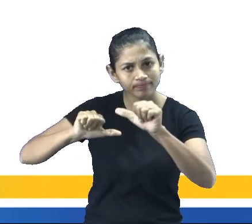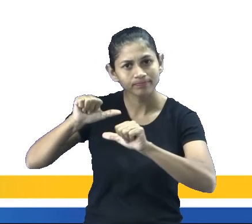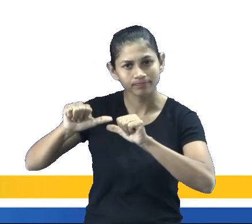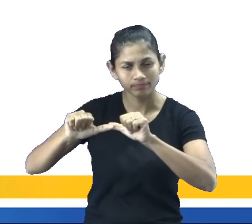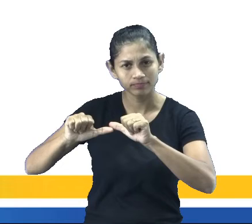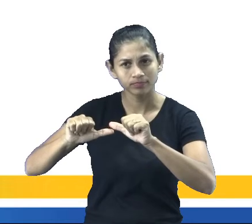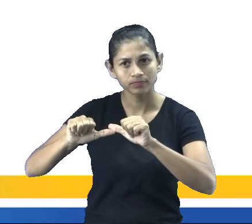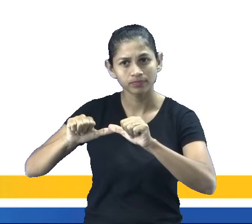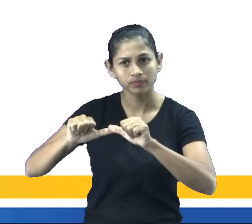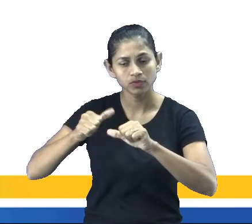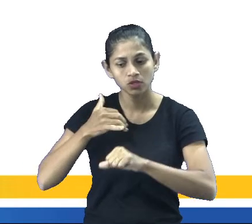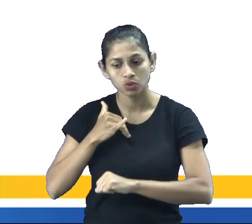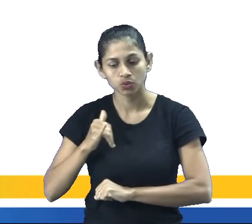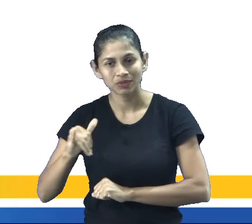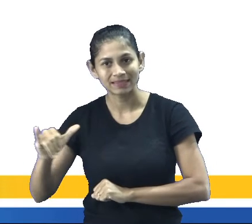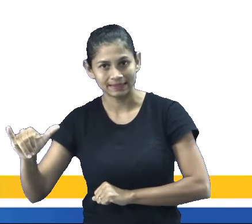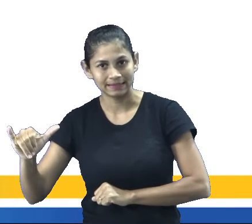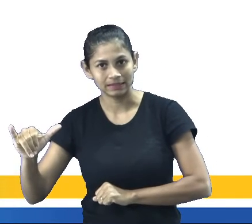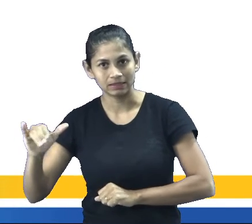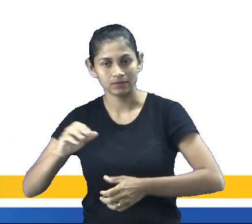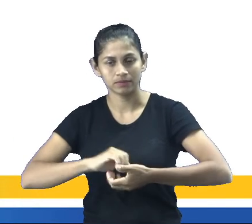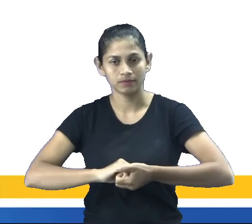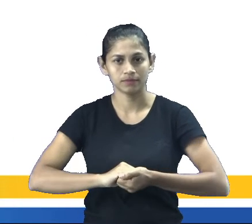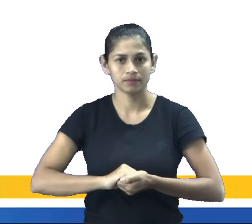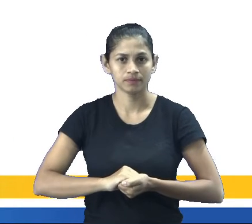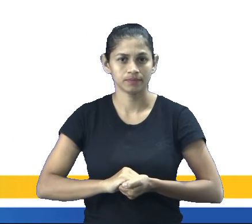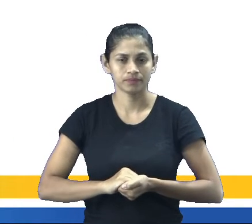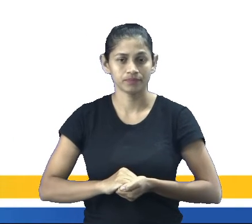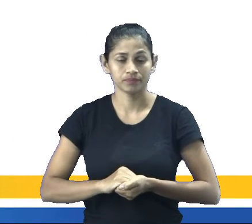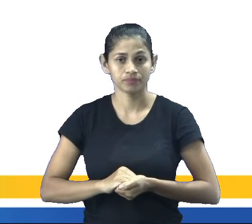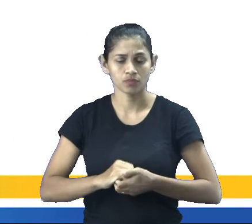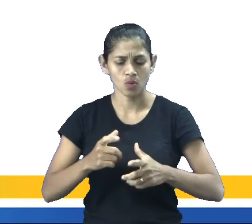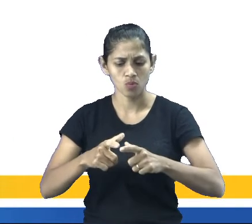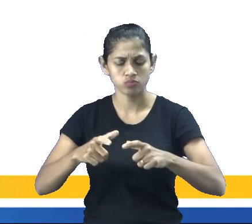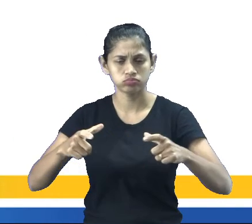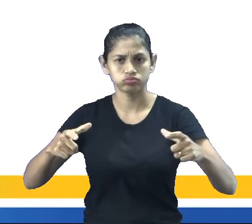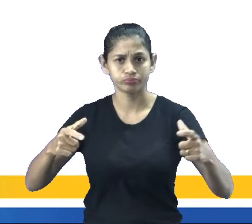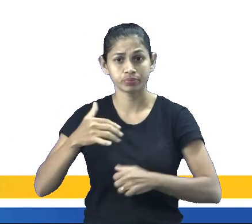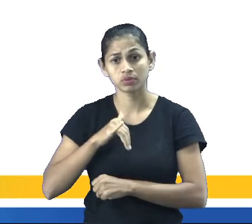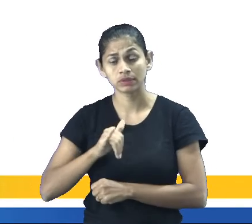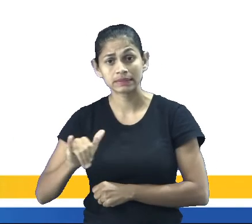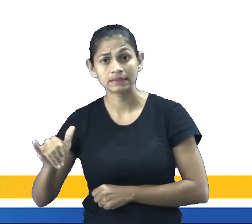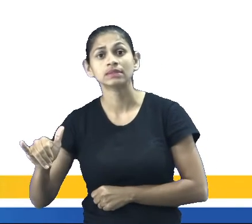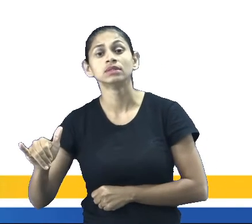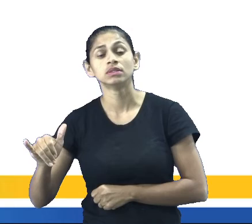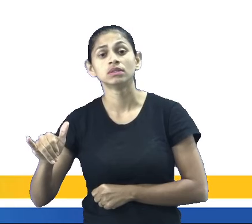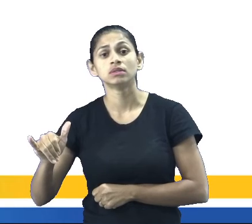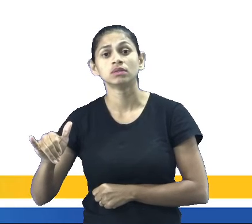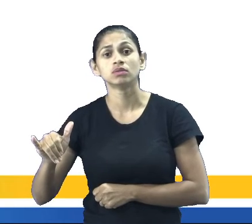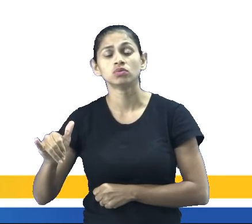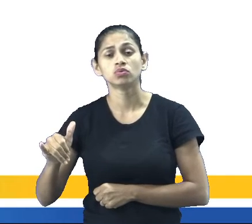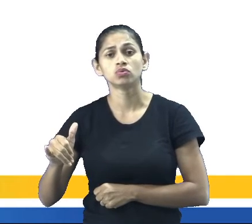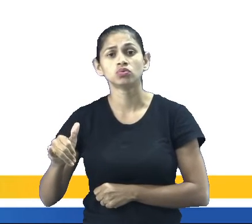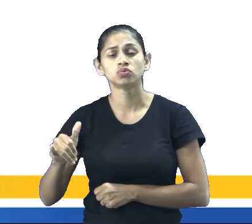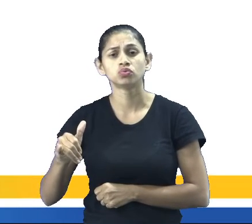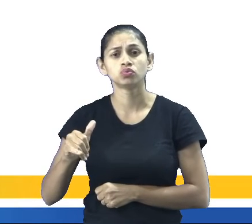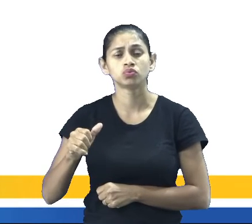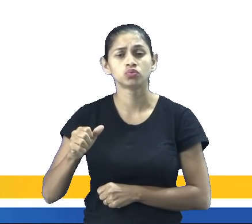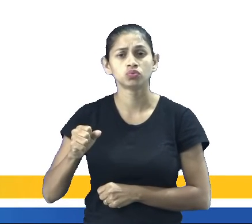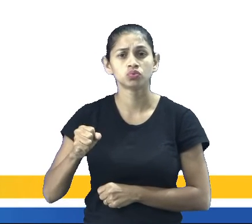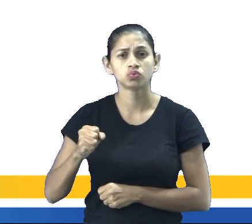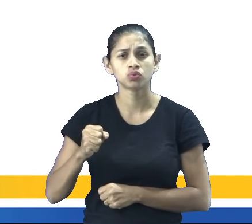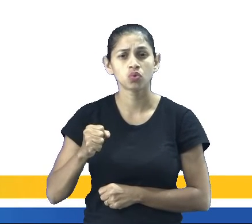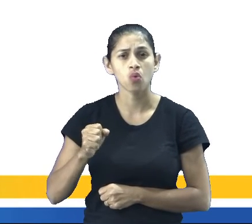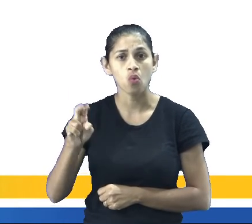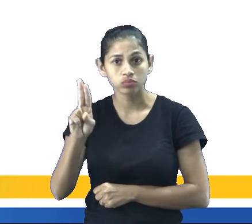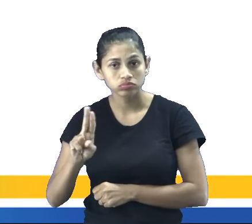do movimento em energia elétrica. A maior parte de energia elétrica consumida do Brasil tem